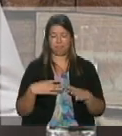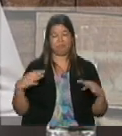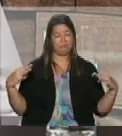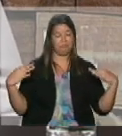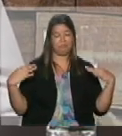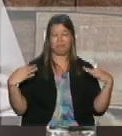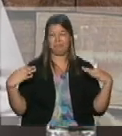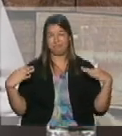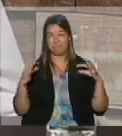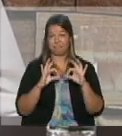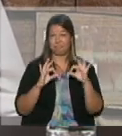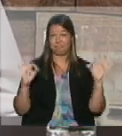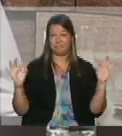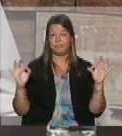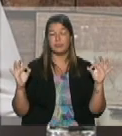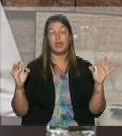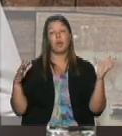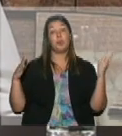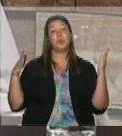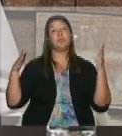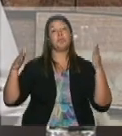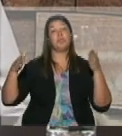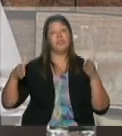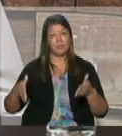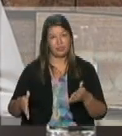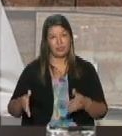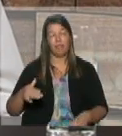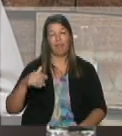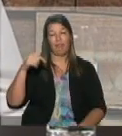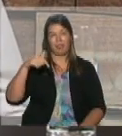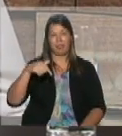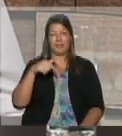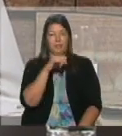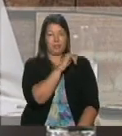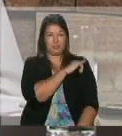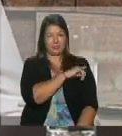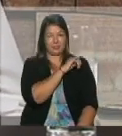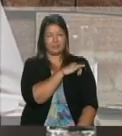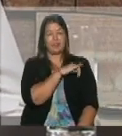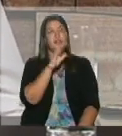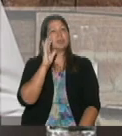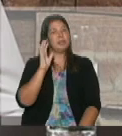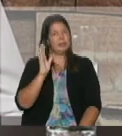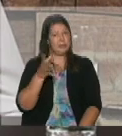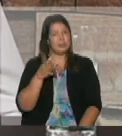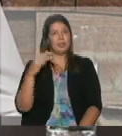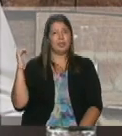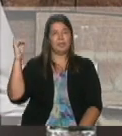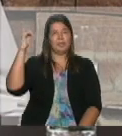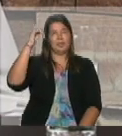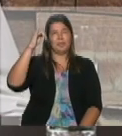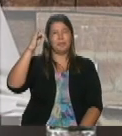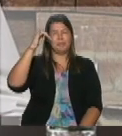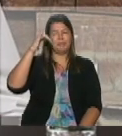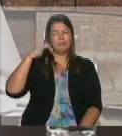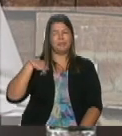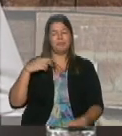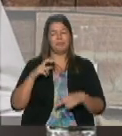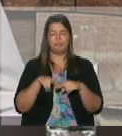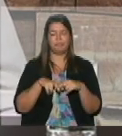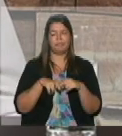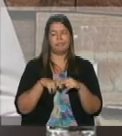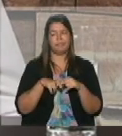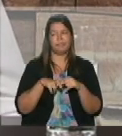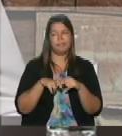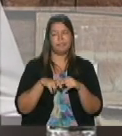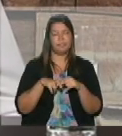vou chegar no Rio de Janeiro abafando. Quando eu cheguei aqui no Galeão, já no avião, na verdade, eu já senti que as pessoas já olhavam